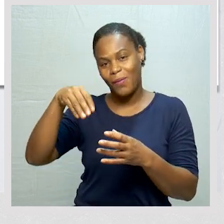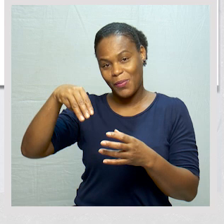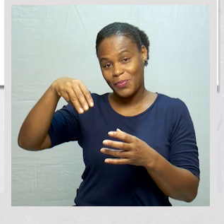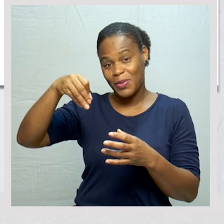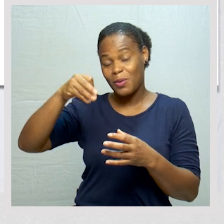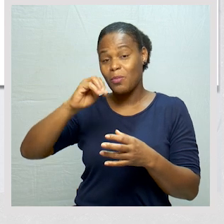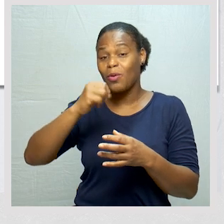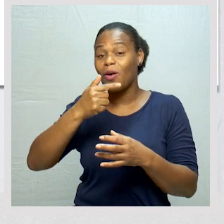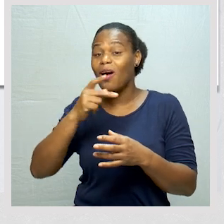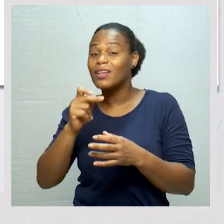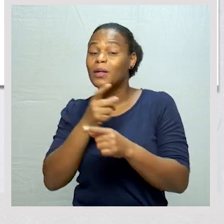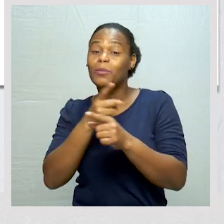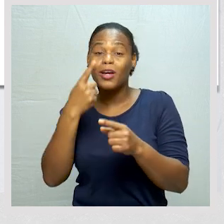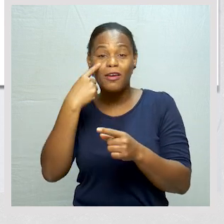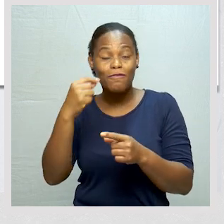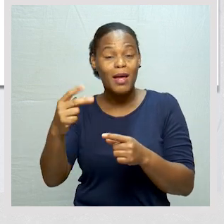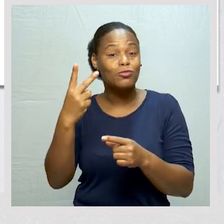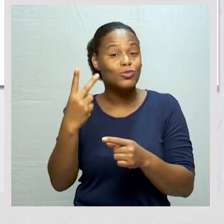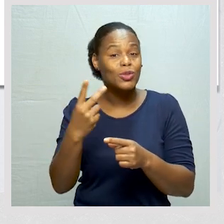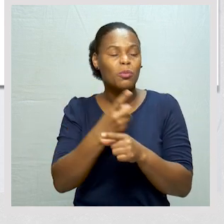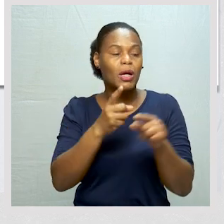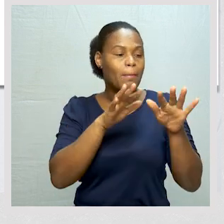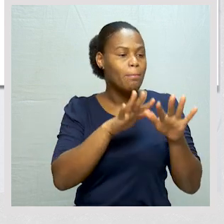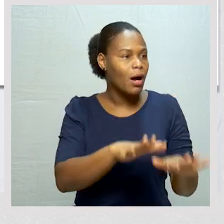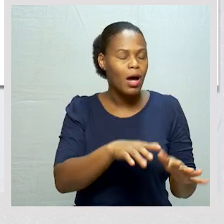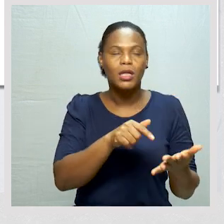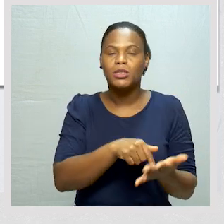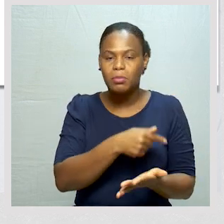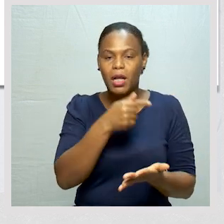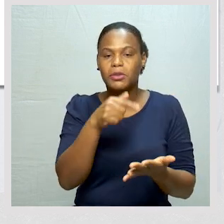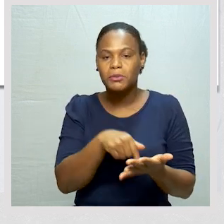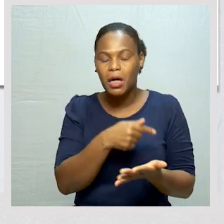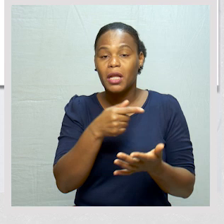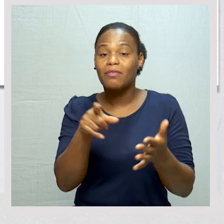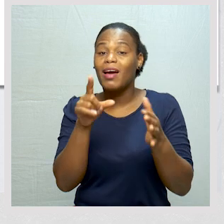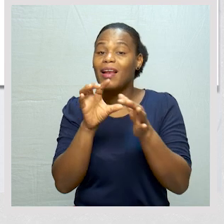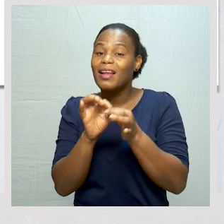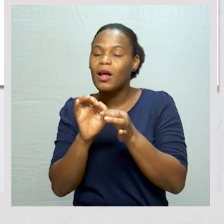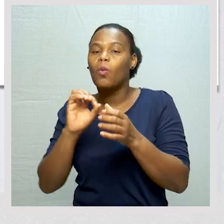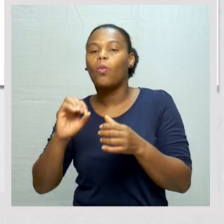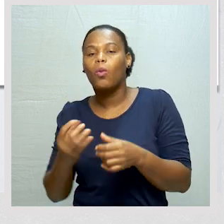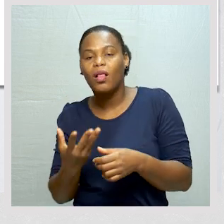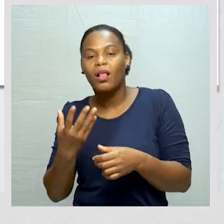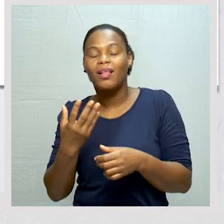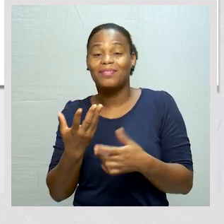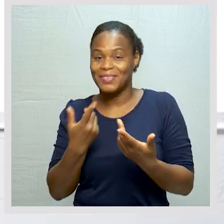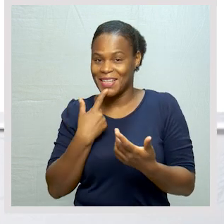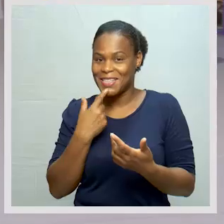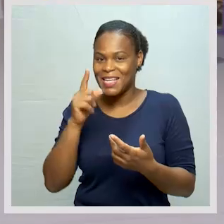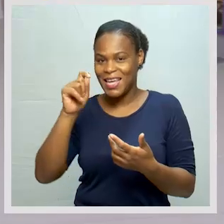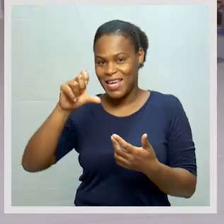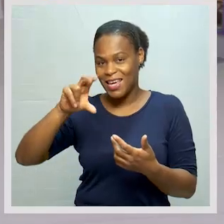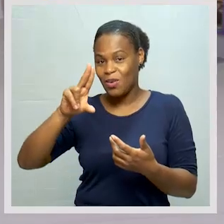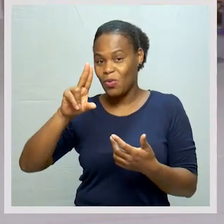composta, porque tem dois verbos aqui, para, o verbo esperar, e está ligado pelo conector enquanto. E